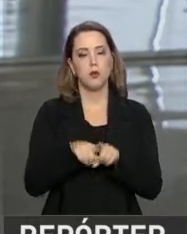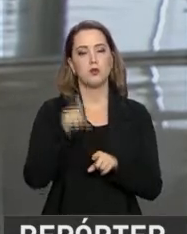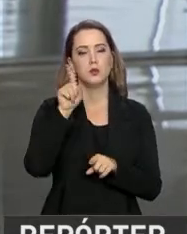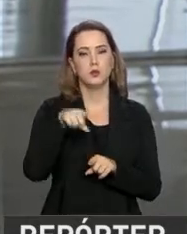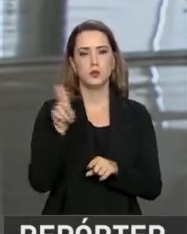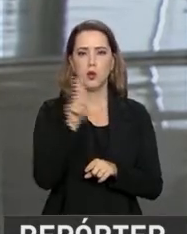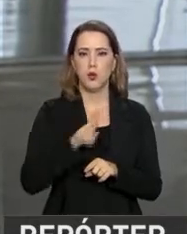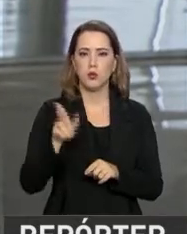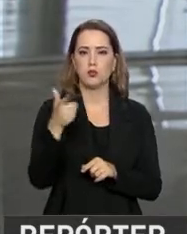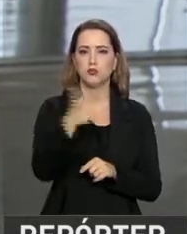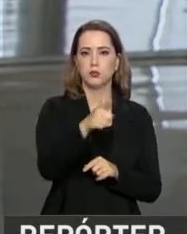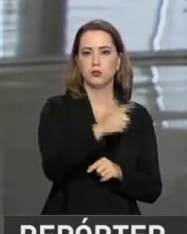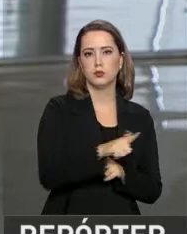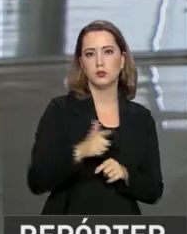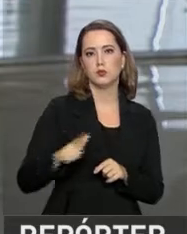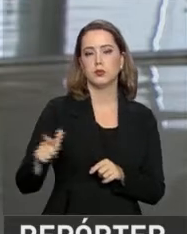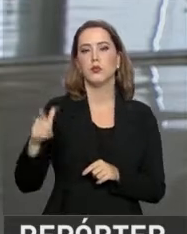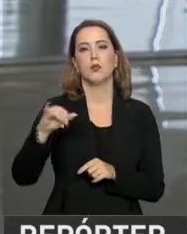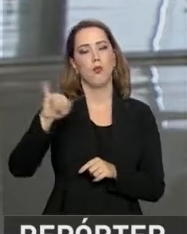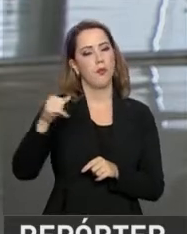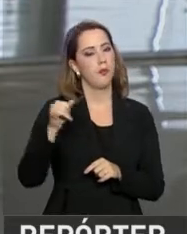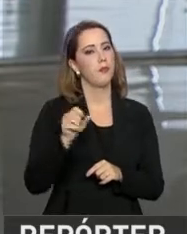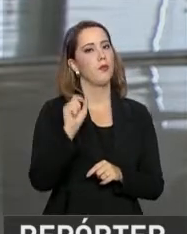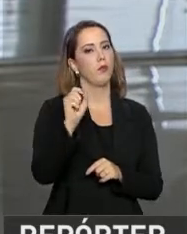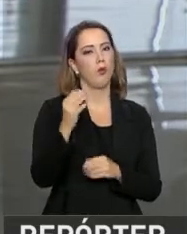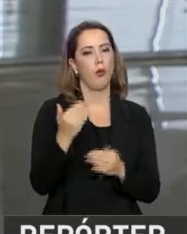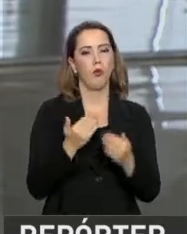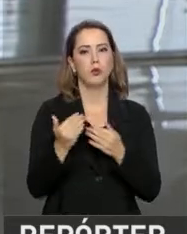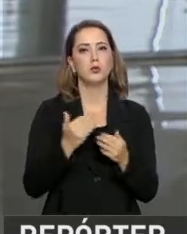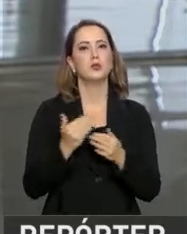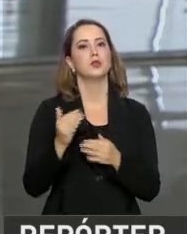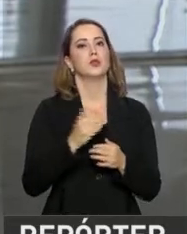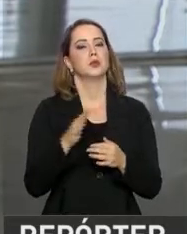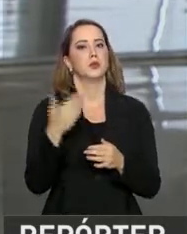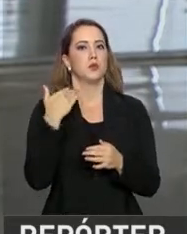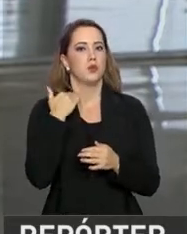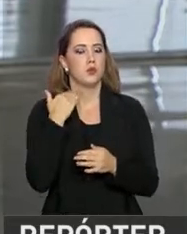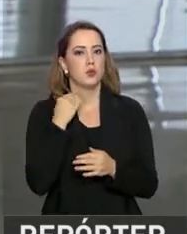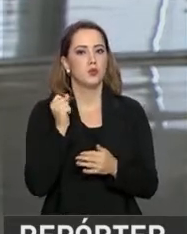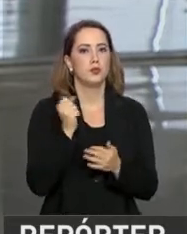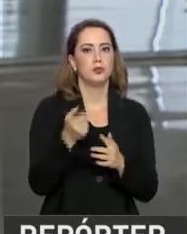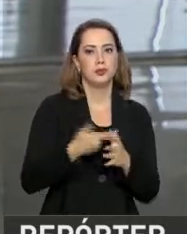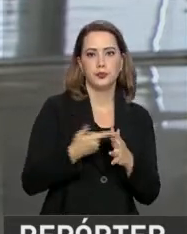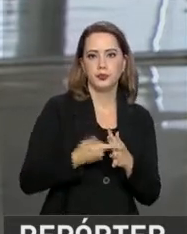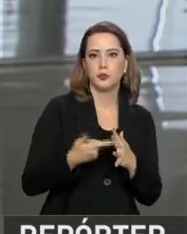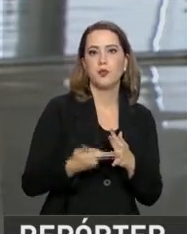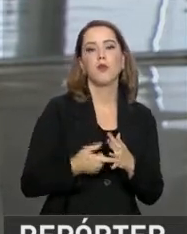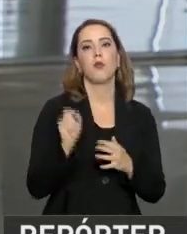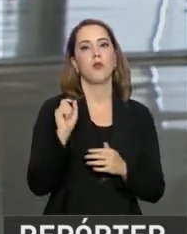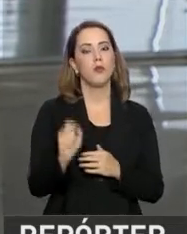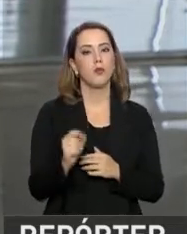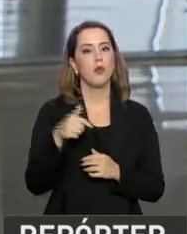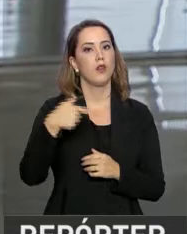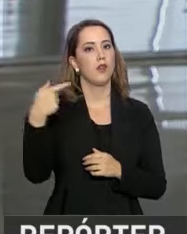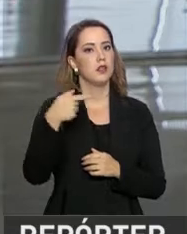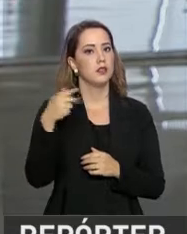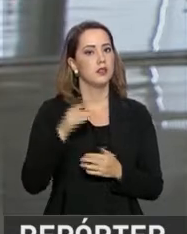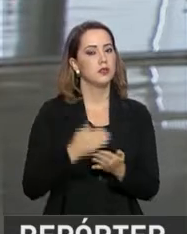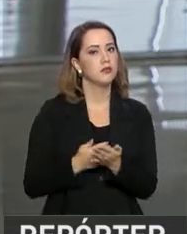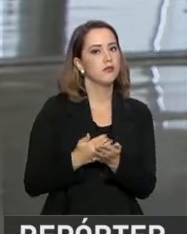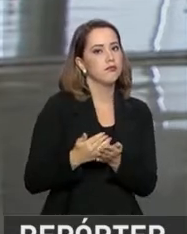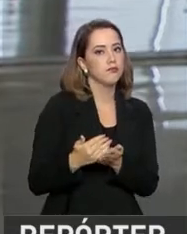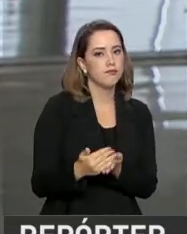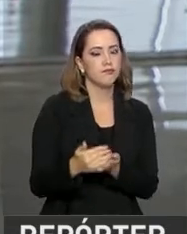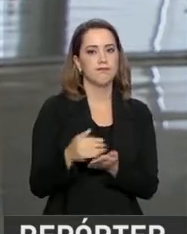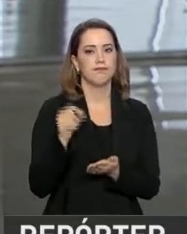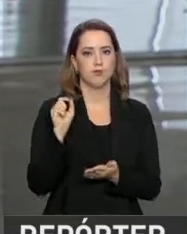para outras taxas de juros da economia, como as que são aplicadas aos empréstimos e aos financiamentos. Essa é a 7ª vez consecutiva